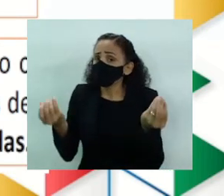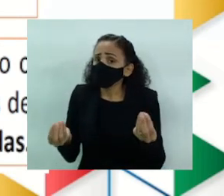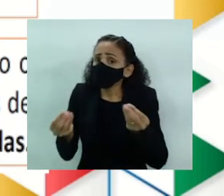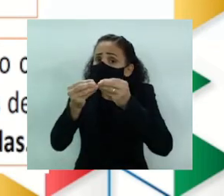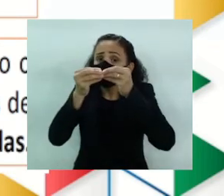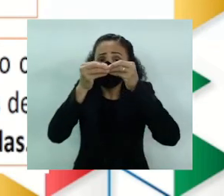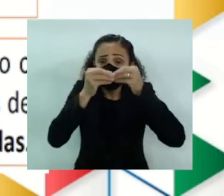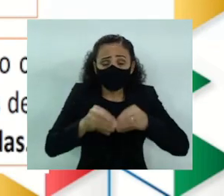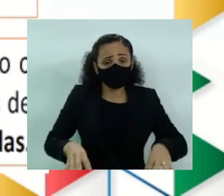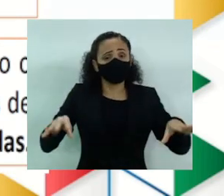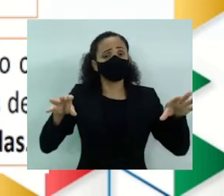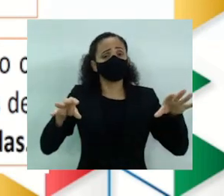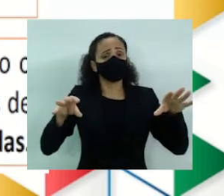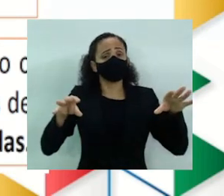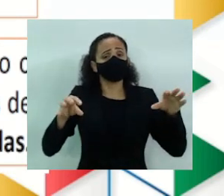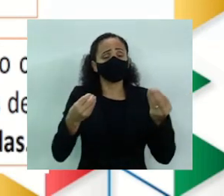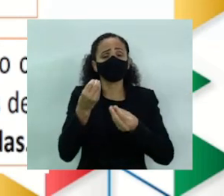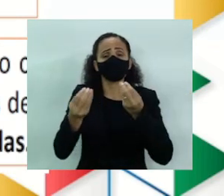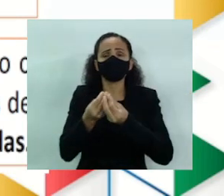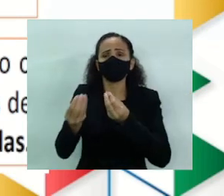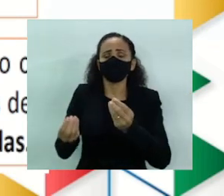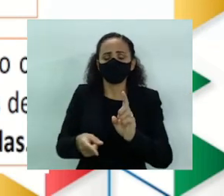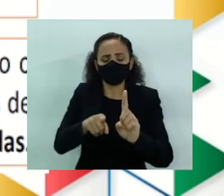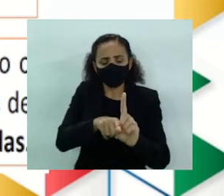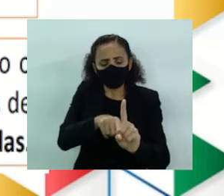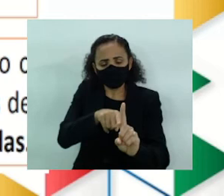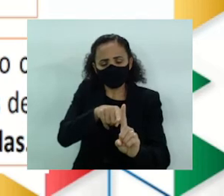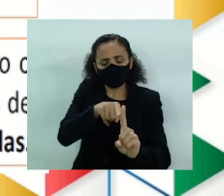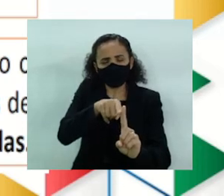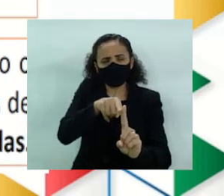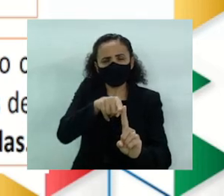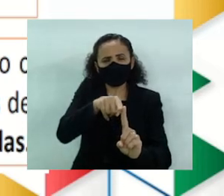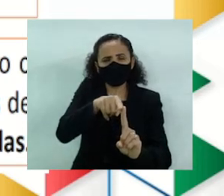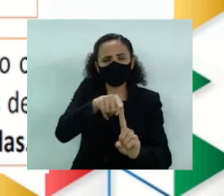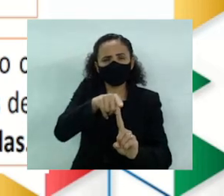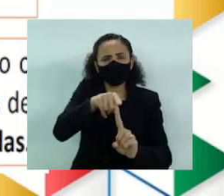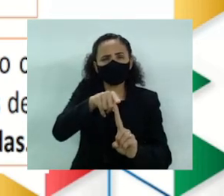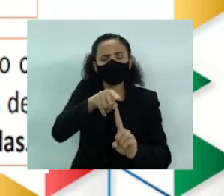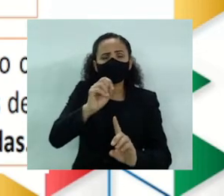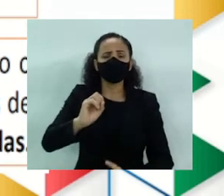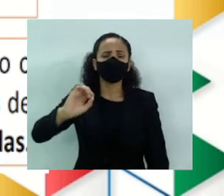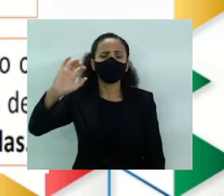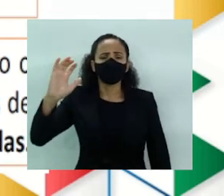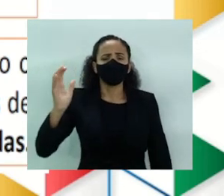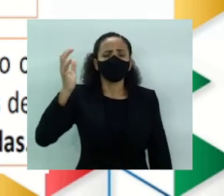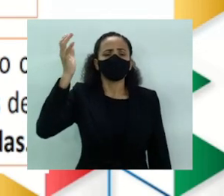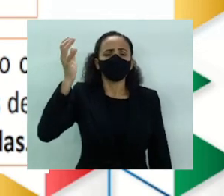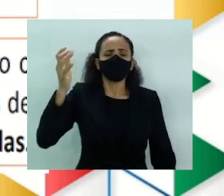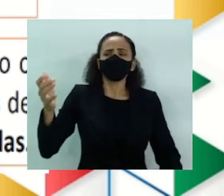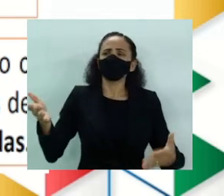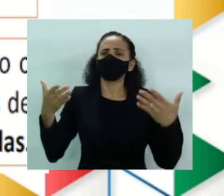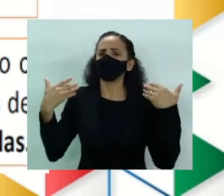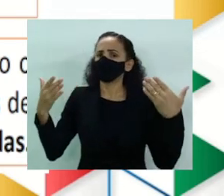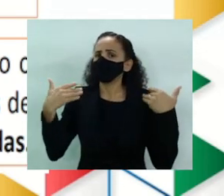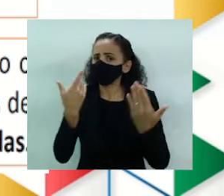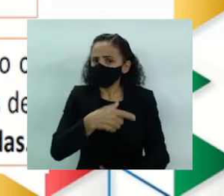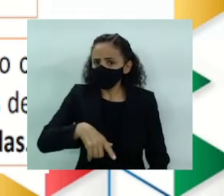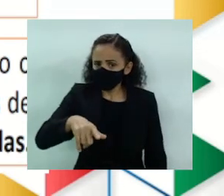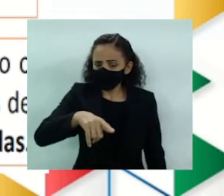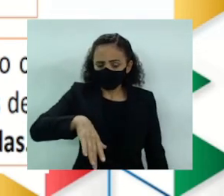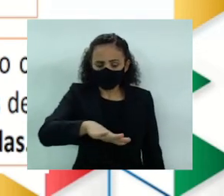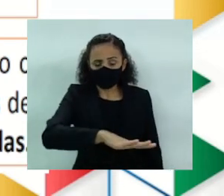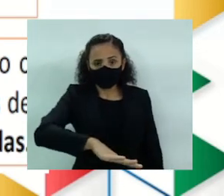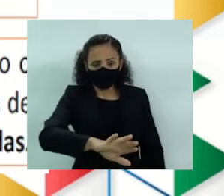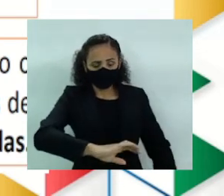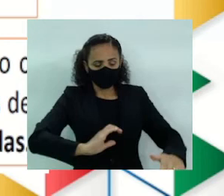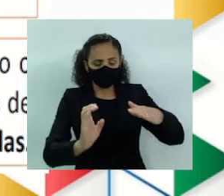flora e aumenta a temperatura no ambiente, tá certo? Além disso, as usinas